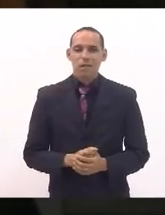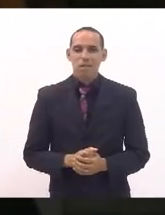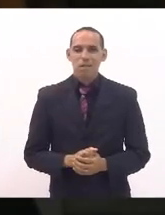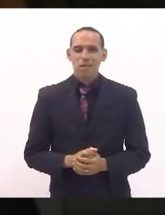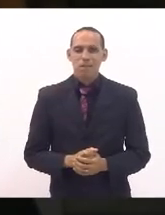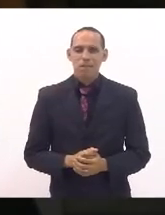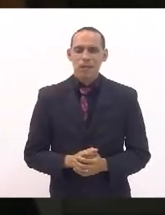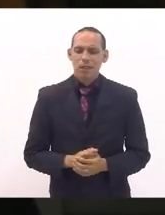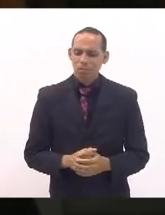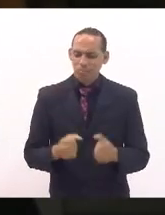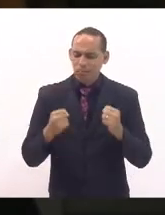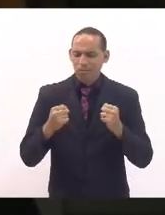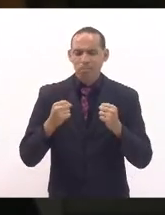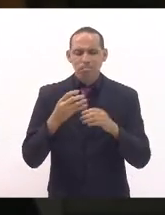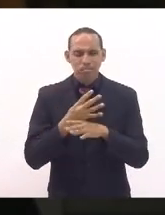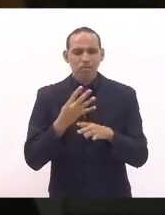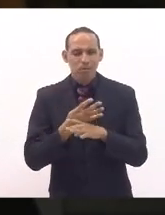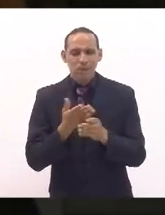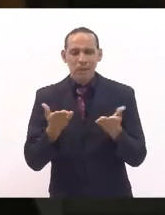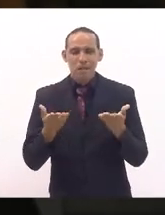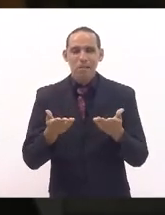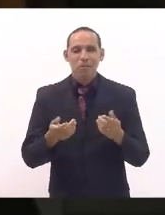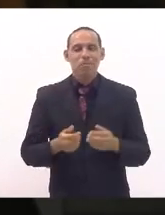bravamente resistem.